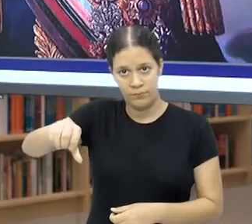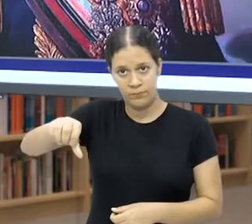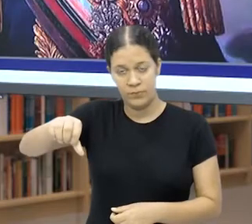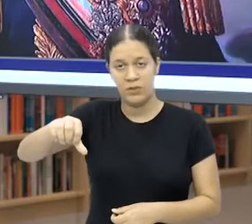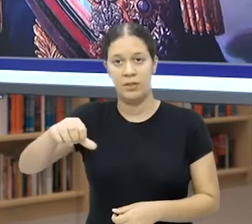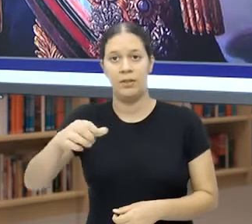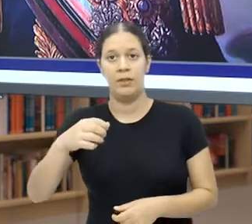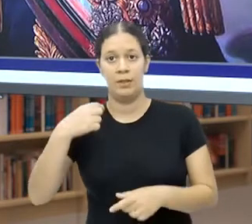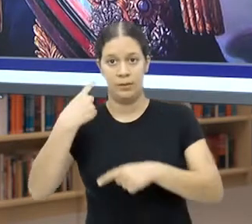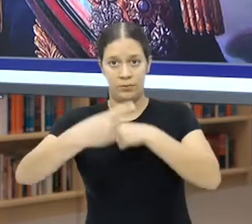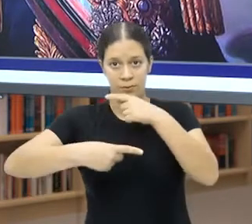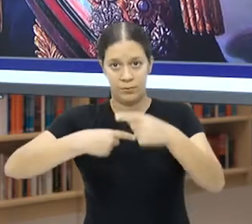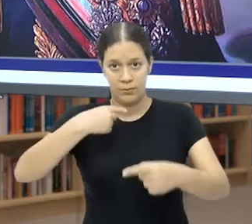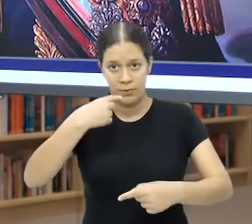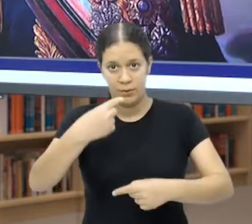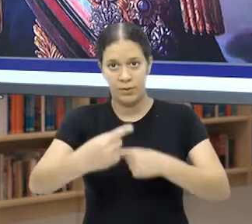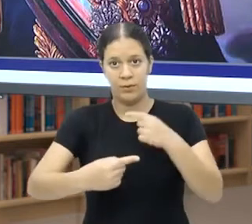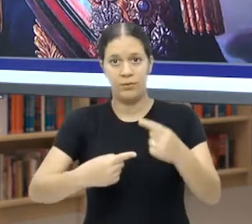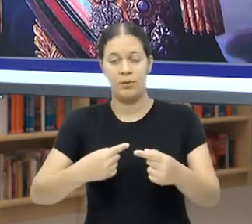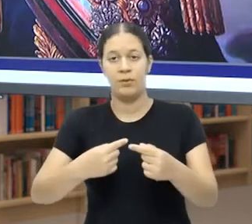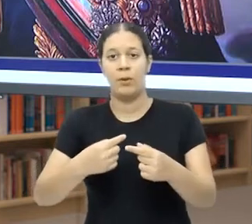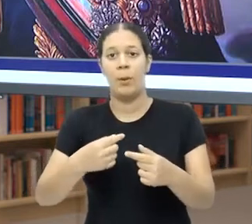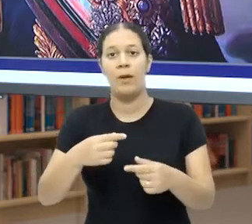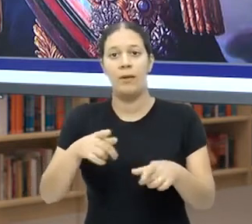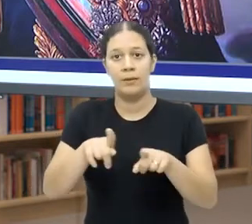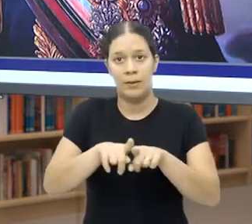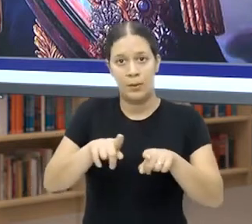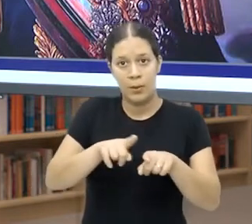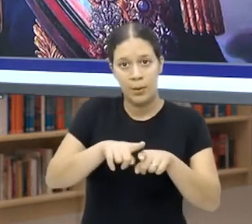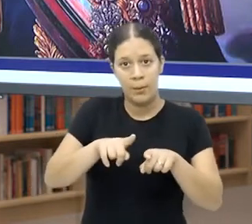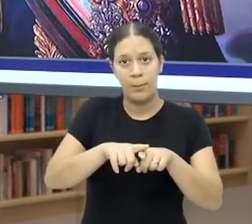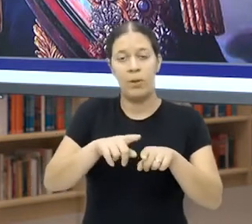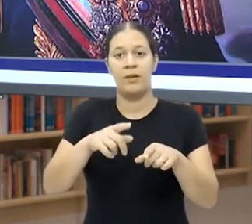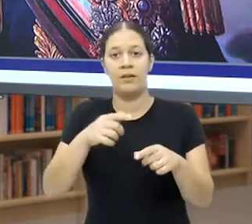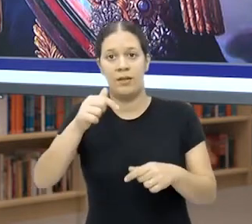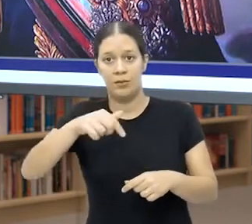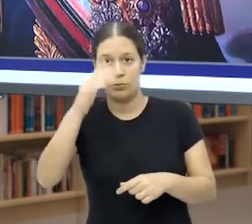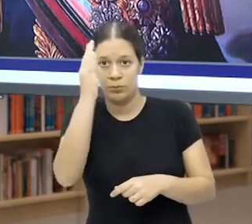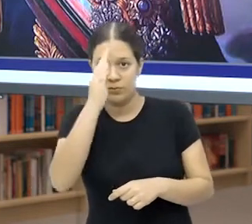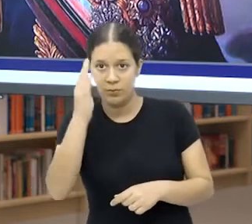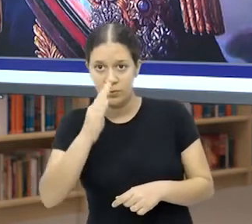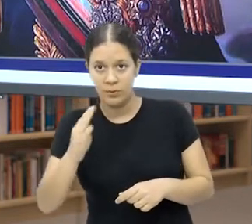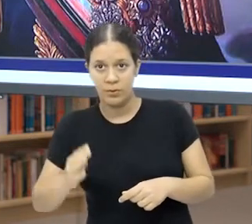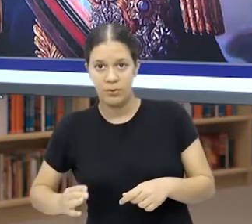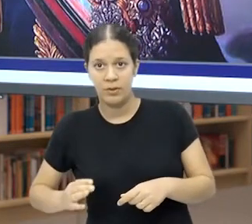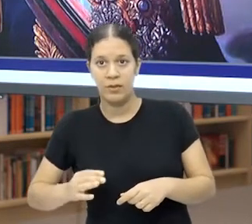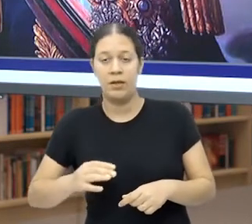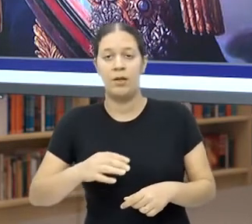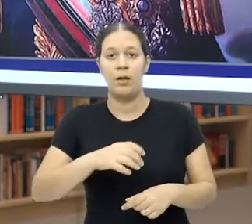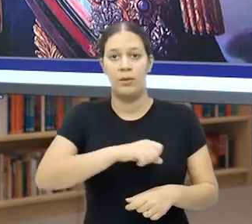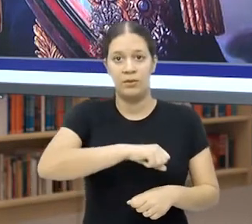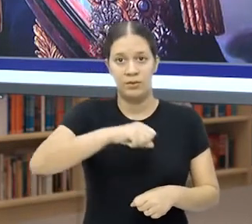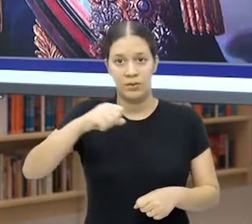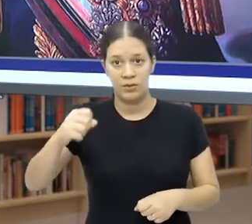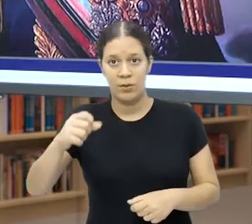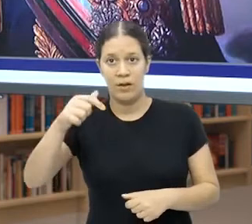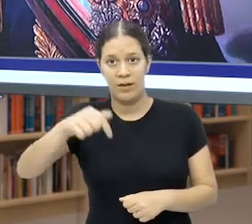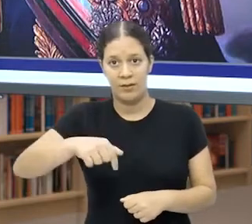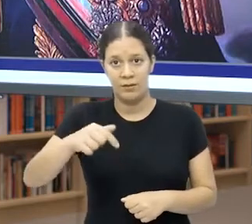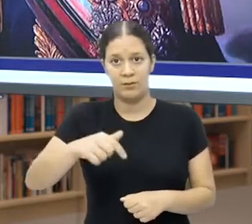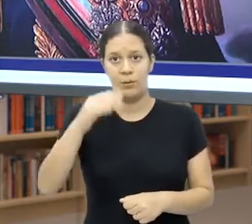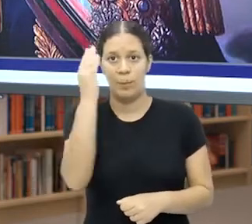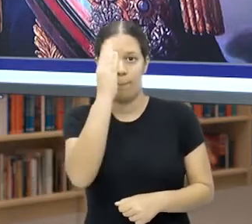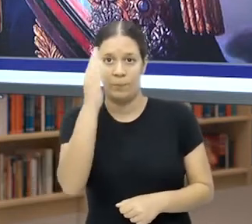1889. Em seguida, nós vamos ver a proclamação da República do Brasil, que é feita pelos generais, que o Brasil